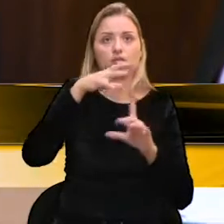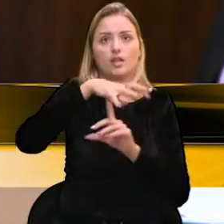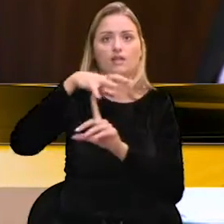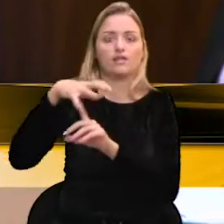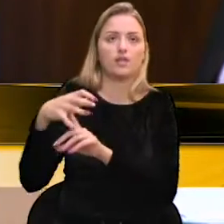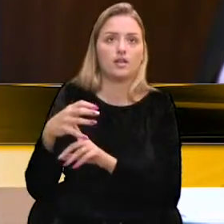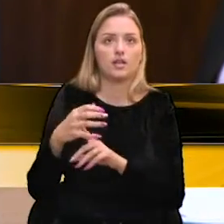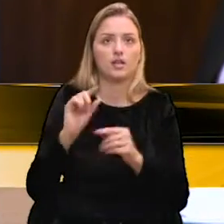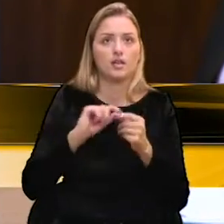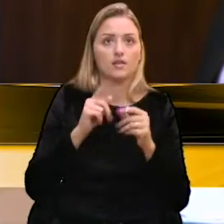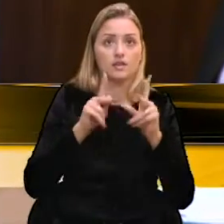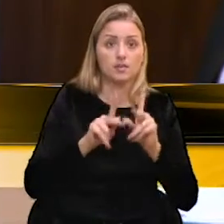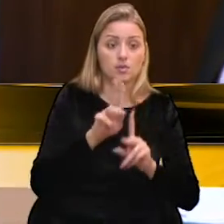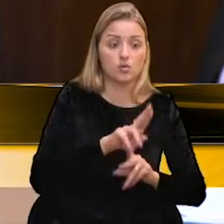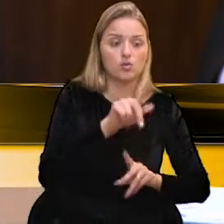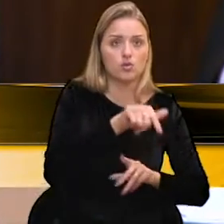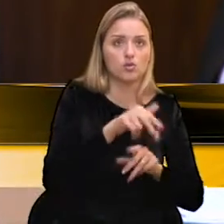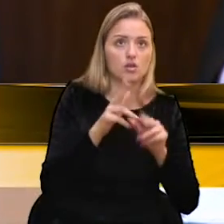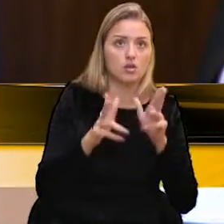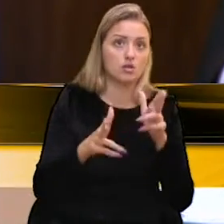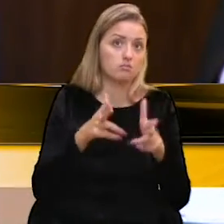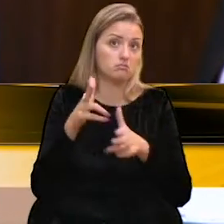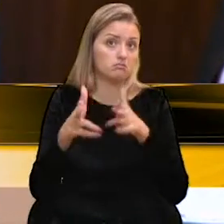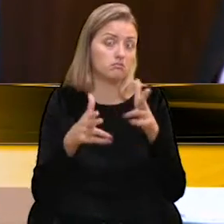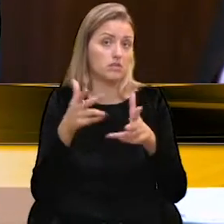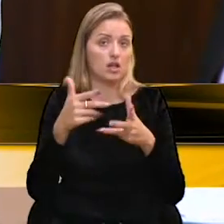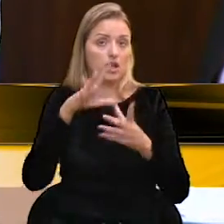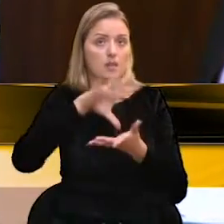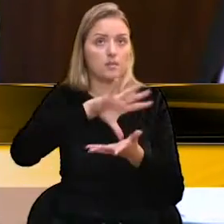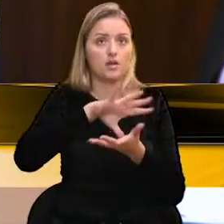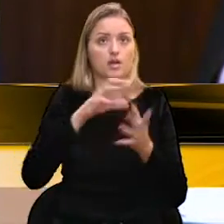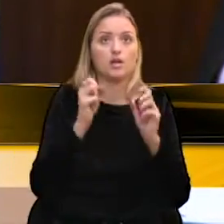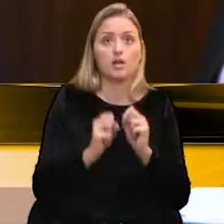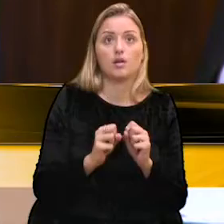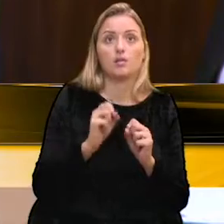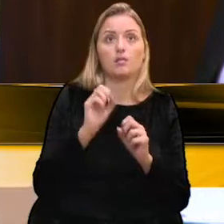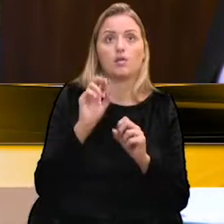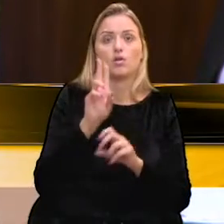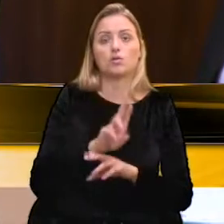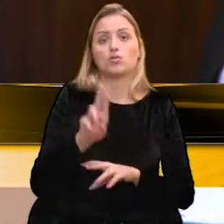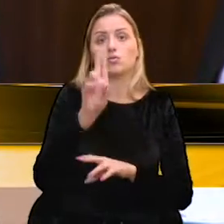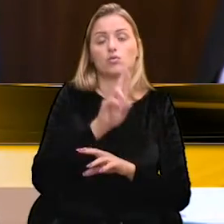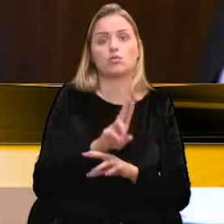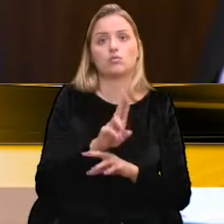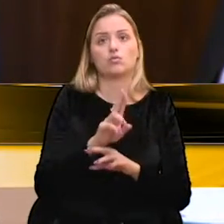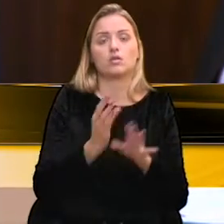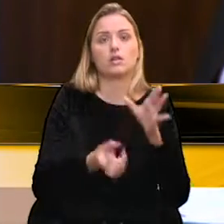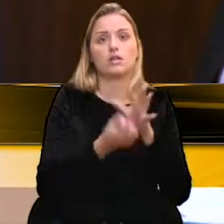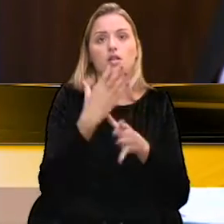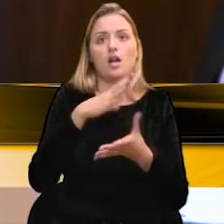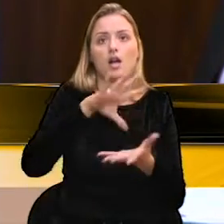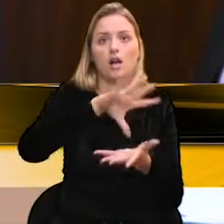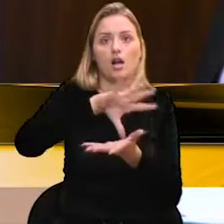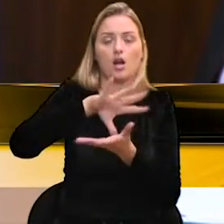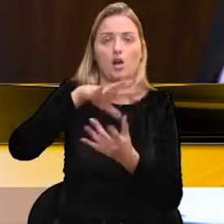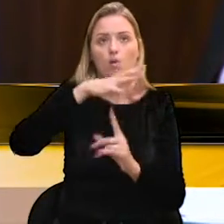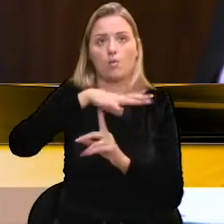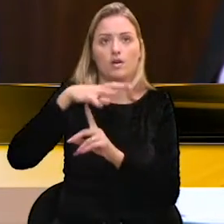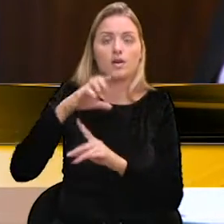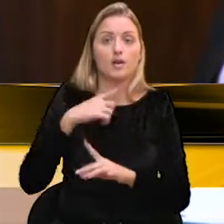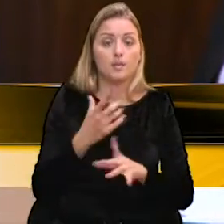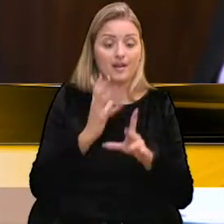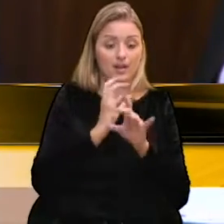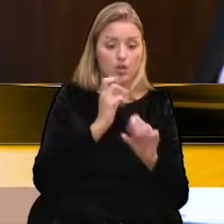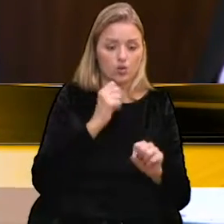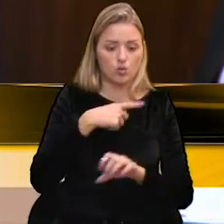esse espaço, isso é fácil. Talvez até um grêmio estudantil bem organizado consiga organizar uma feira dessa. Mas agora, uma alternativa de geração de trabalho e